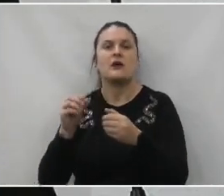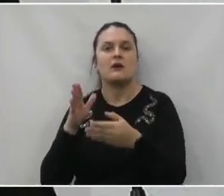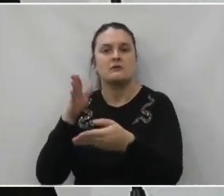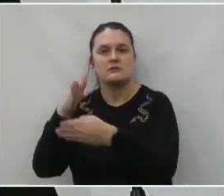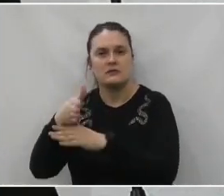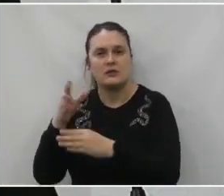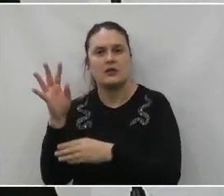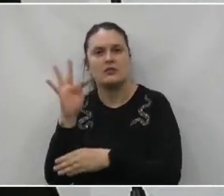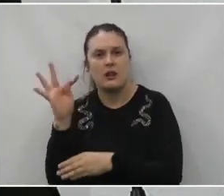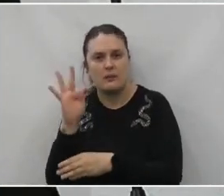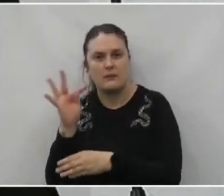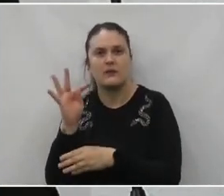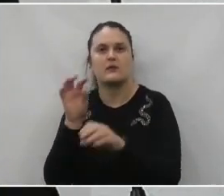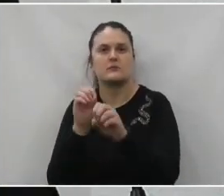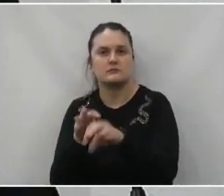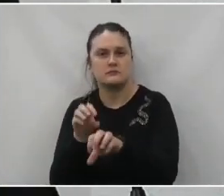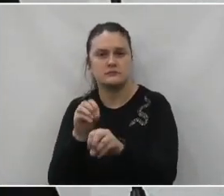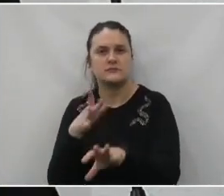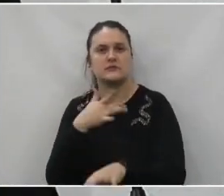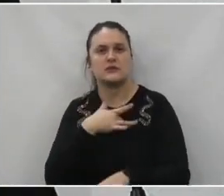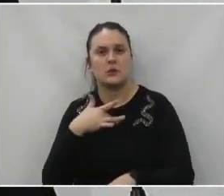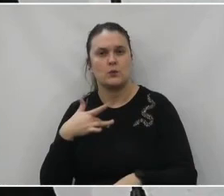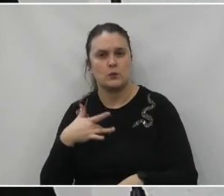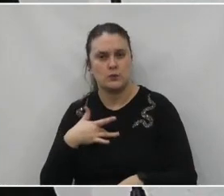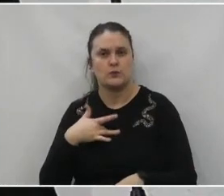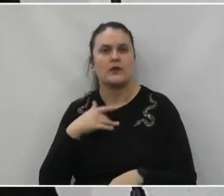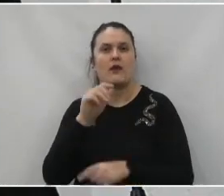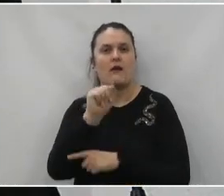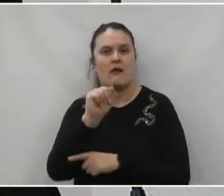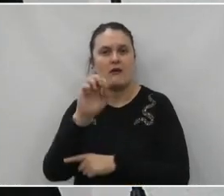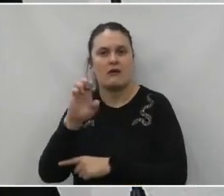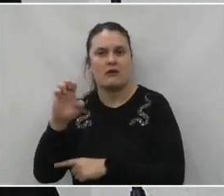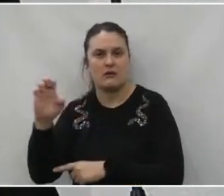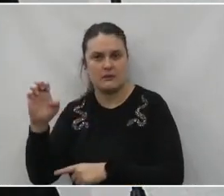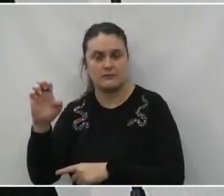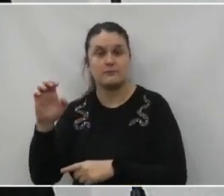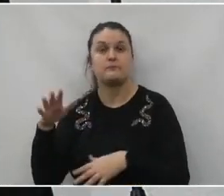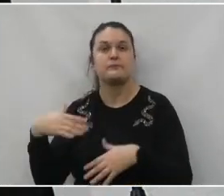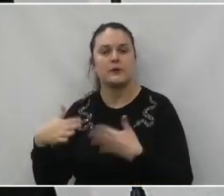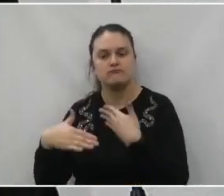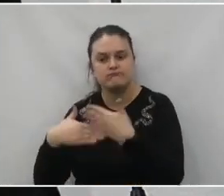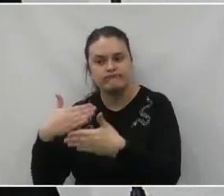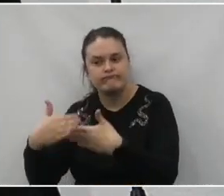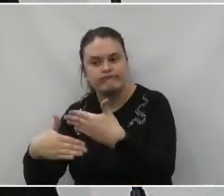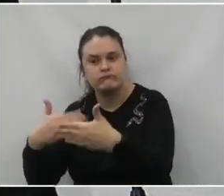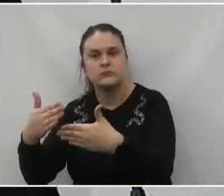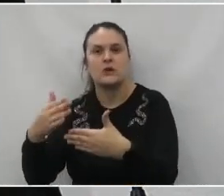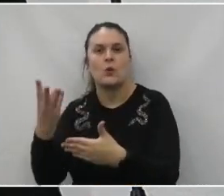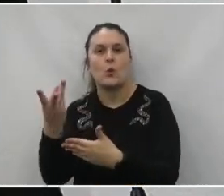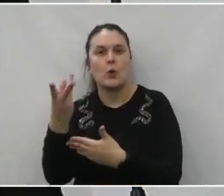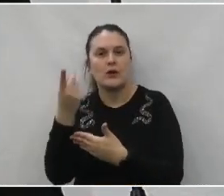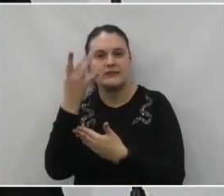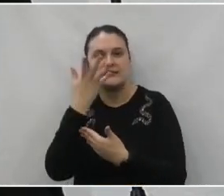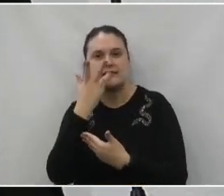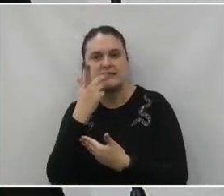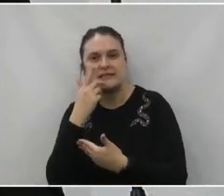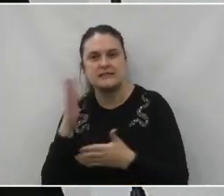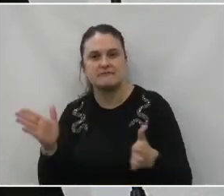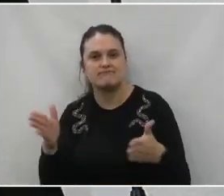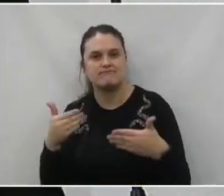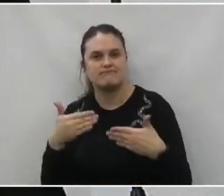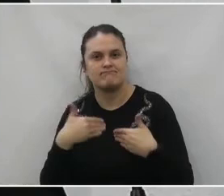terapias, educação e saúde especializadas. O crescimento expressivo no número de crianças com autismo